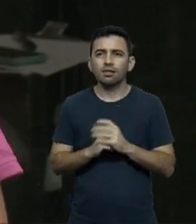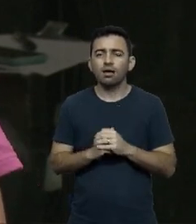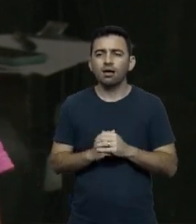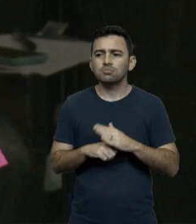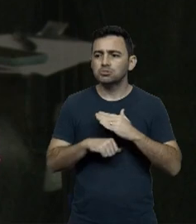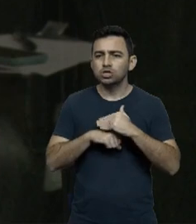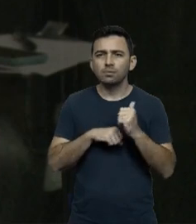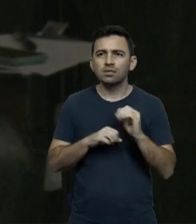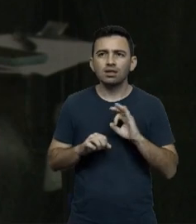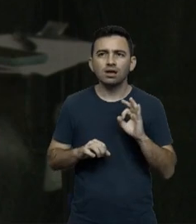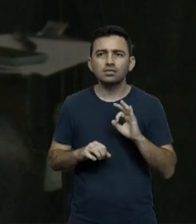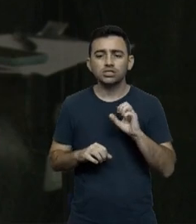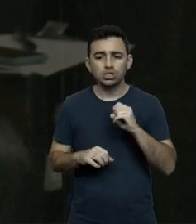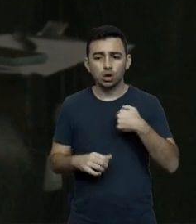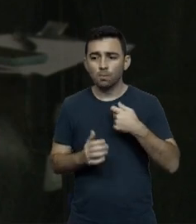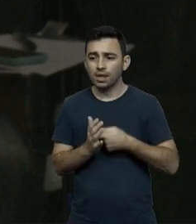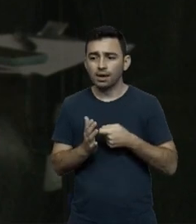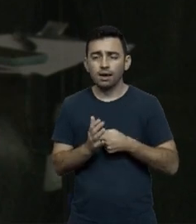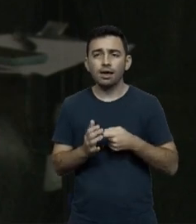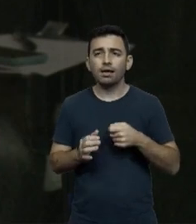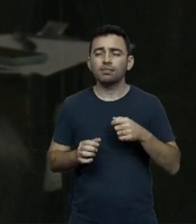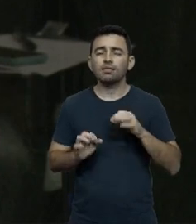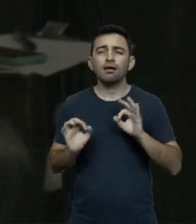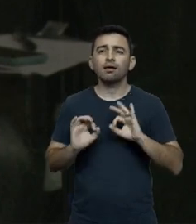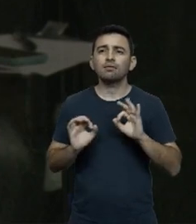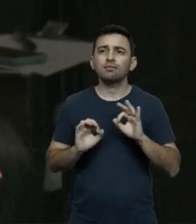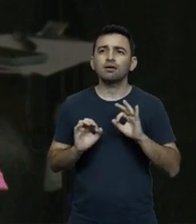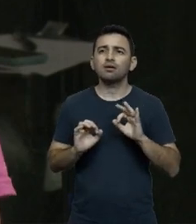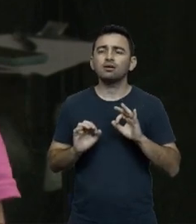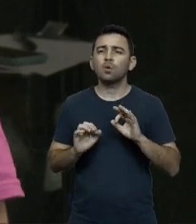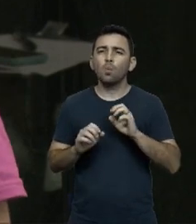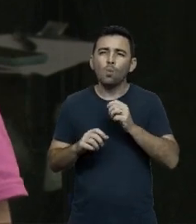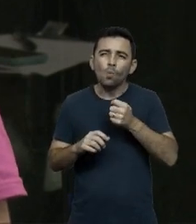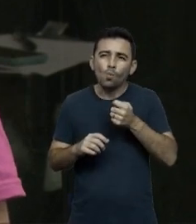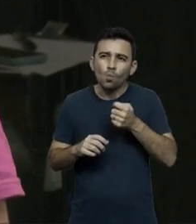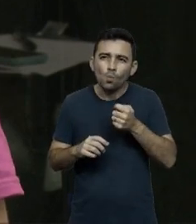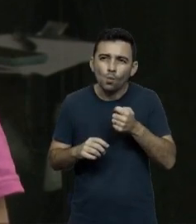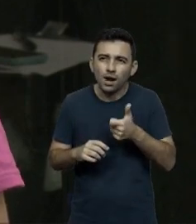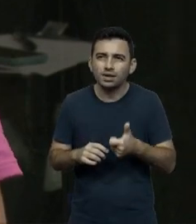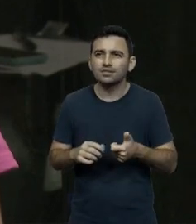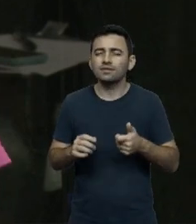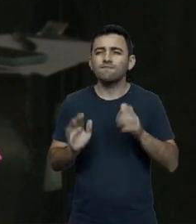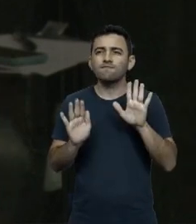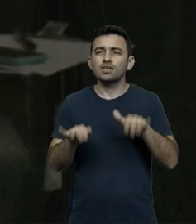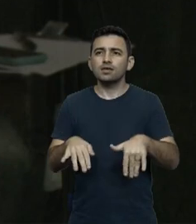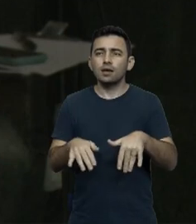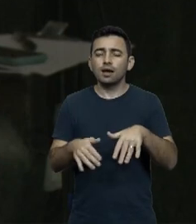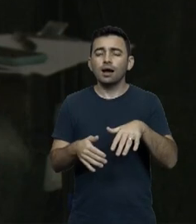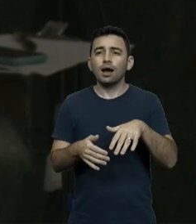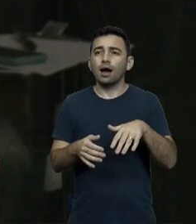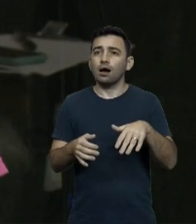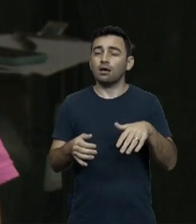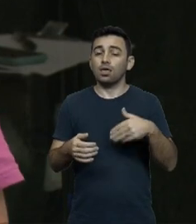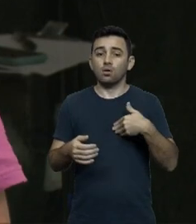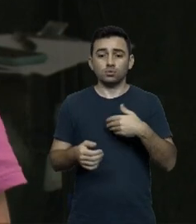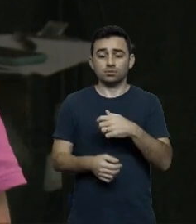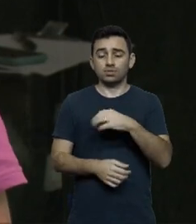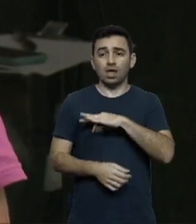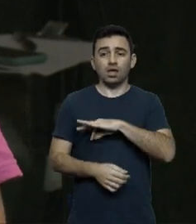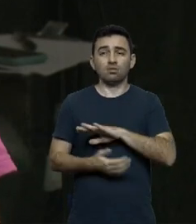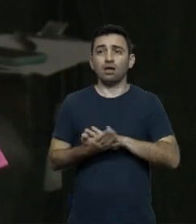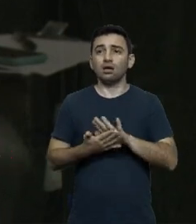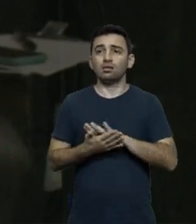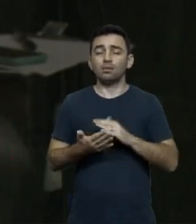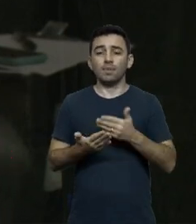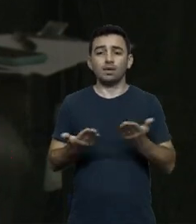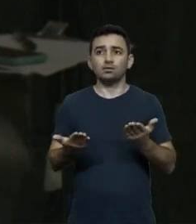sair se eu não tivesse Brigado por estava fechando a folha de pagamento e eu ficaria sem salário professor act também a gente